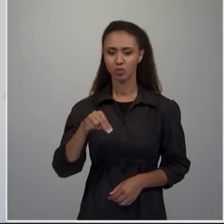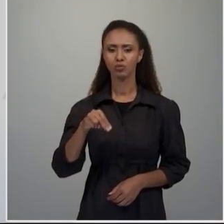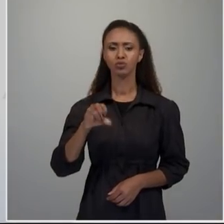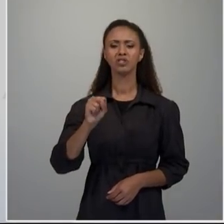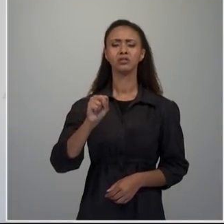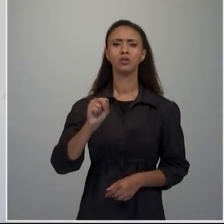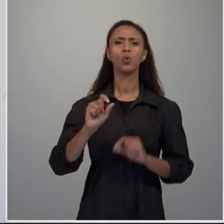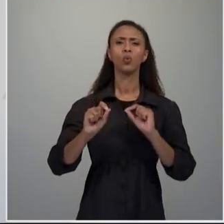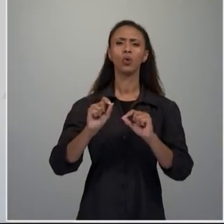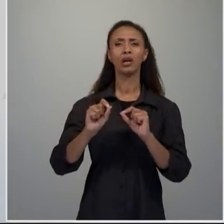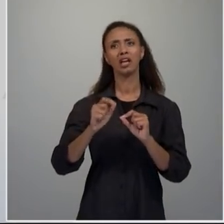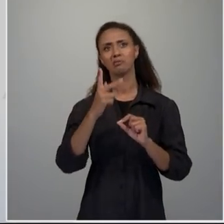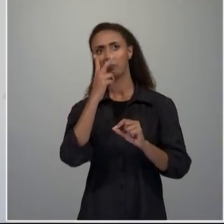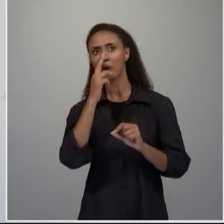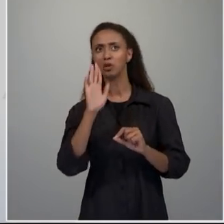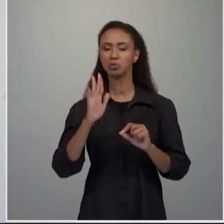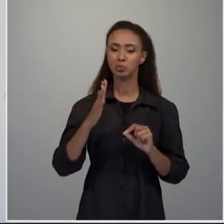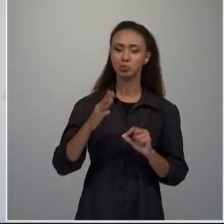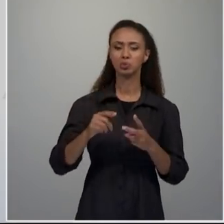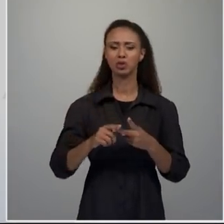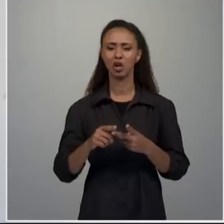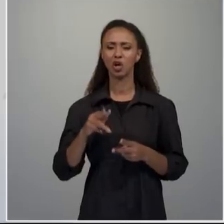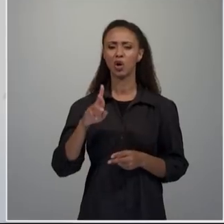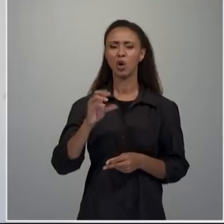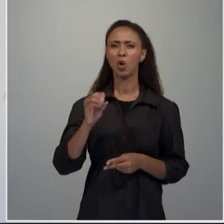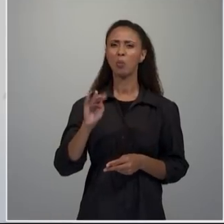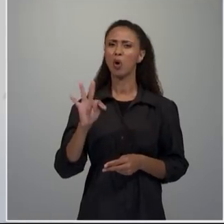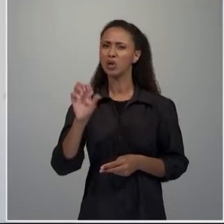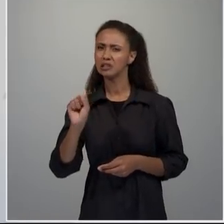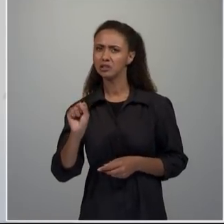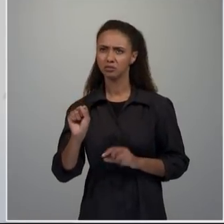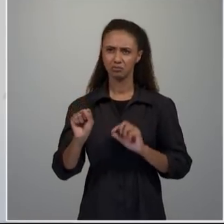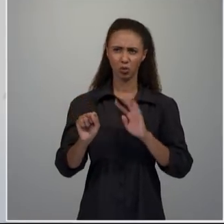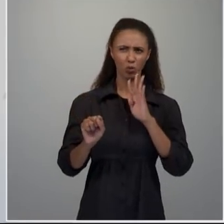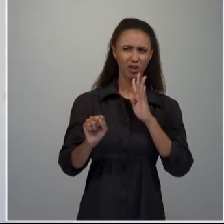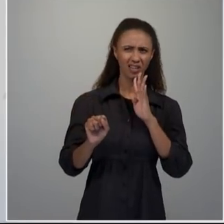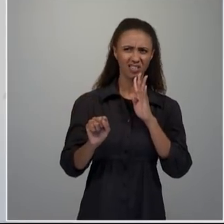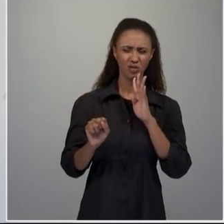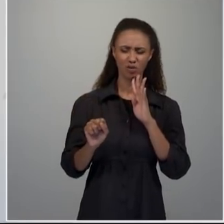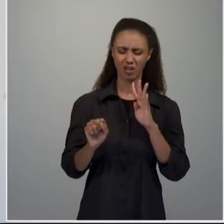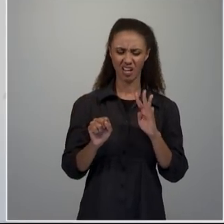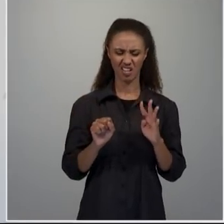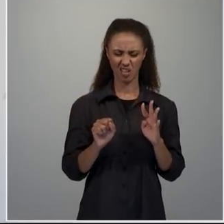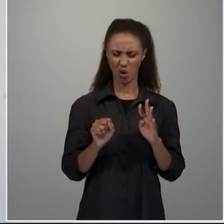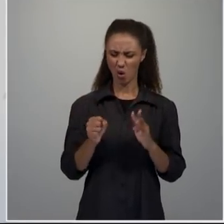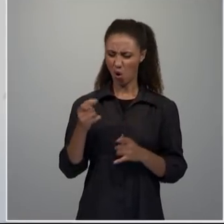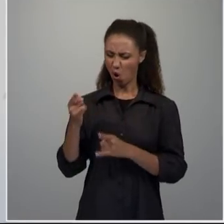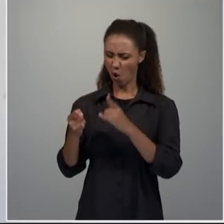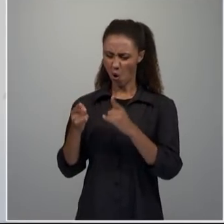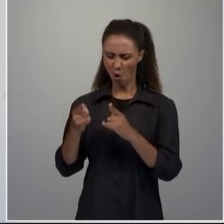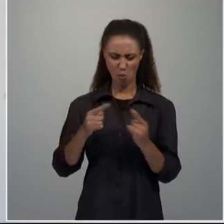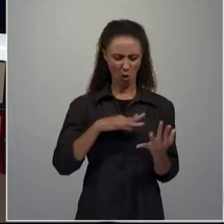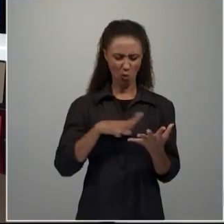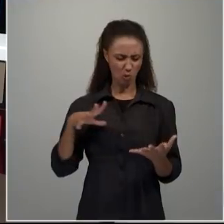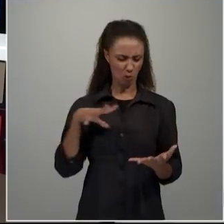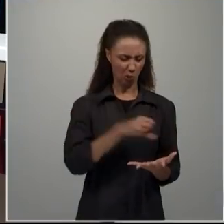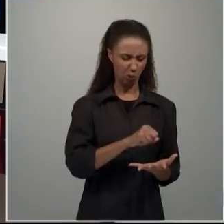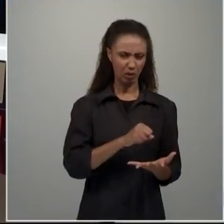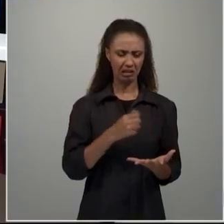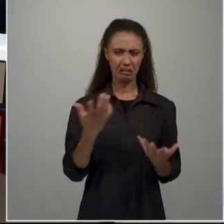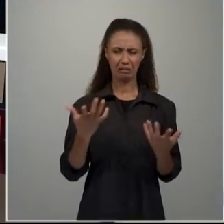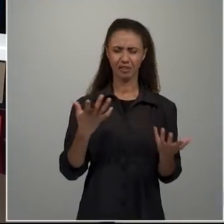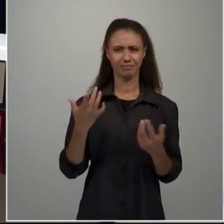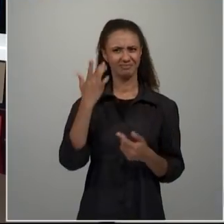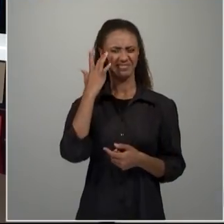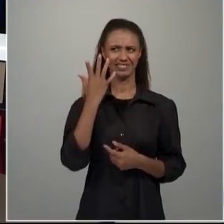tempo vejo a ouvir o mundo será que os robôs vão atacar o mundo bom setor na